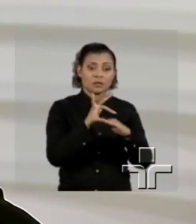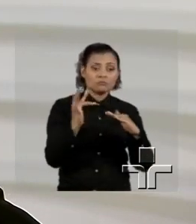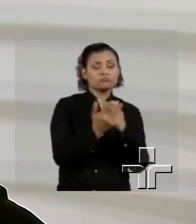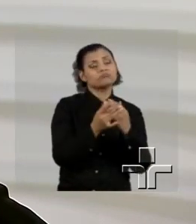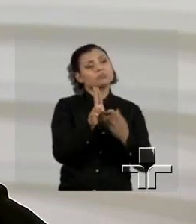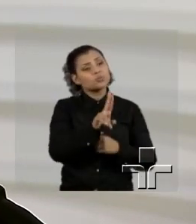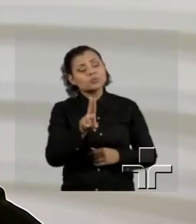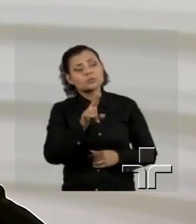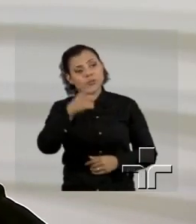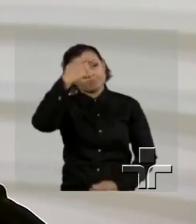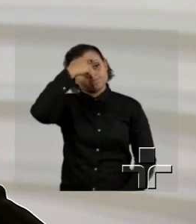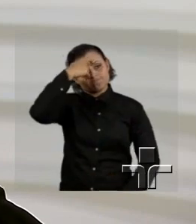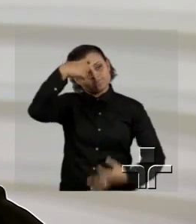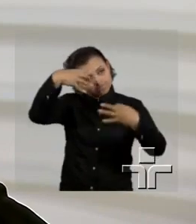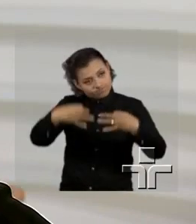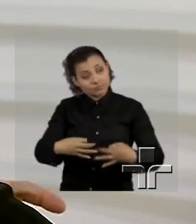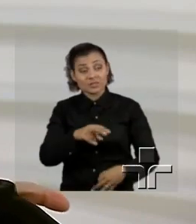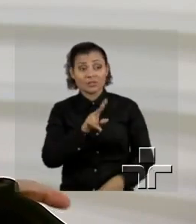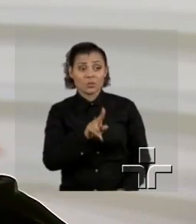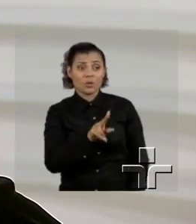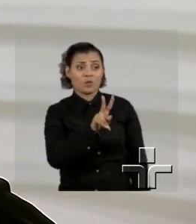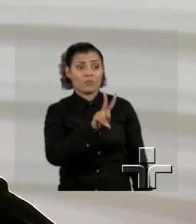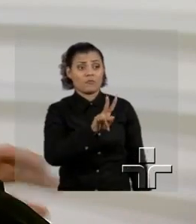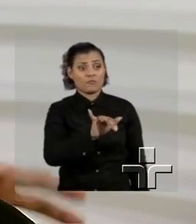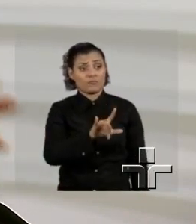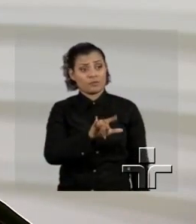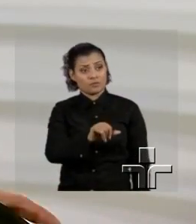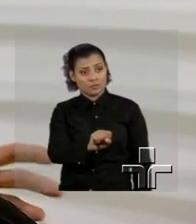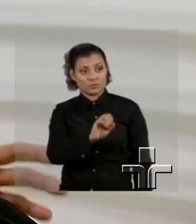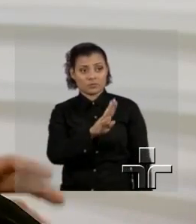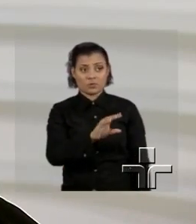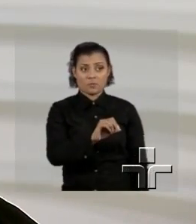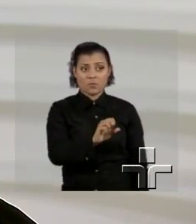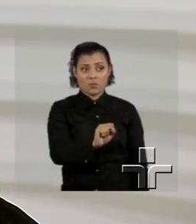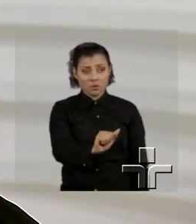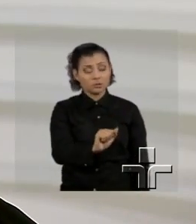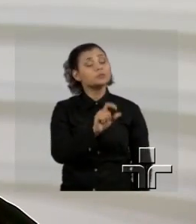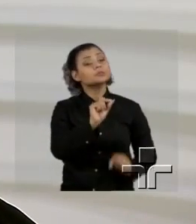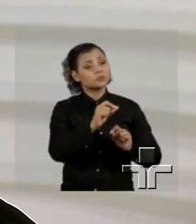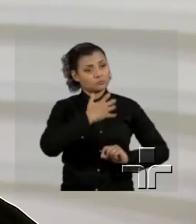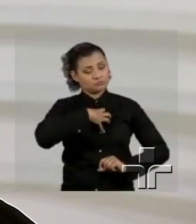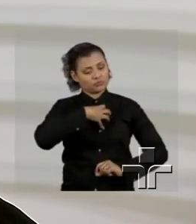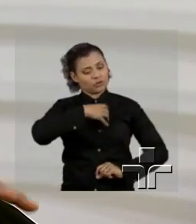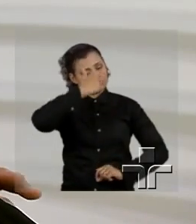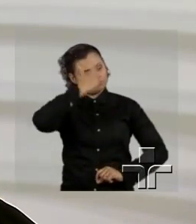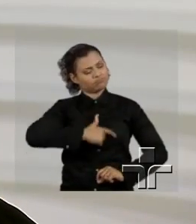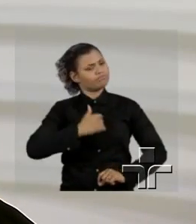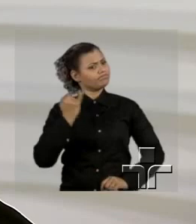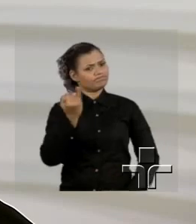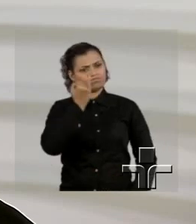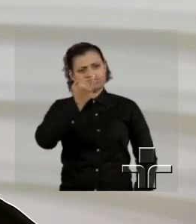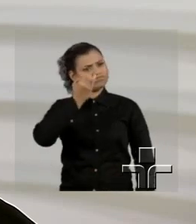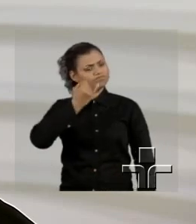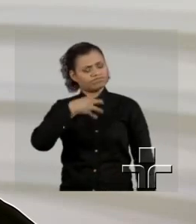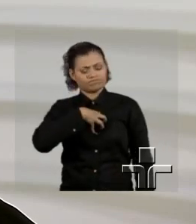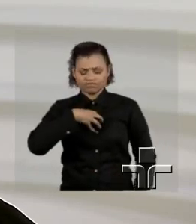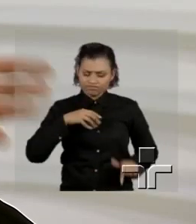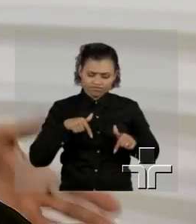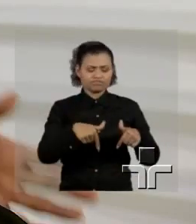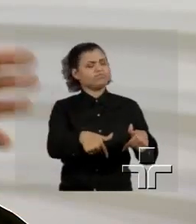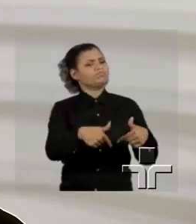é uma coisa que o Pujol, acredito eu não li, eu só vi a chamada, mas que o Pujol talvez esteja